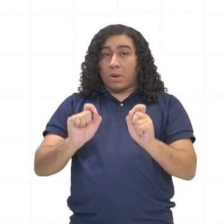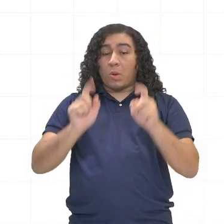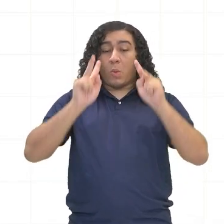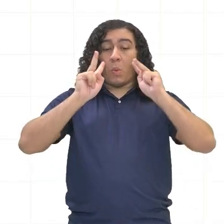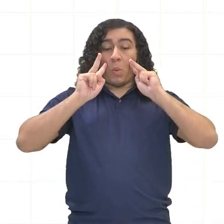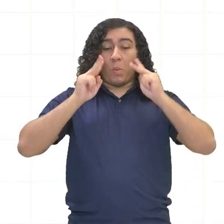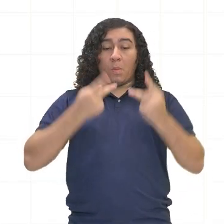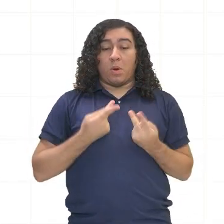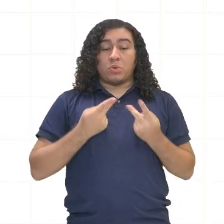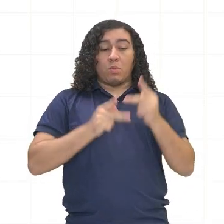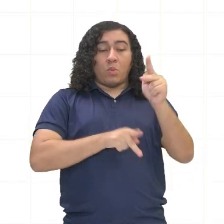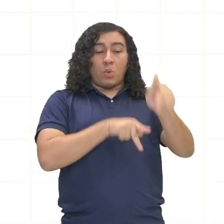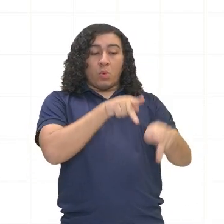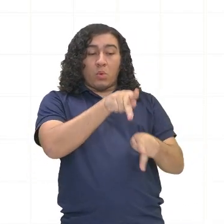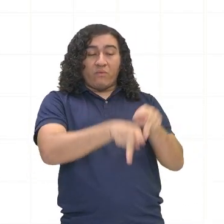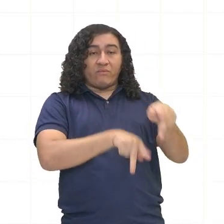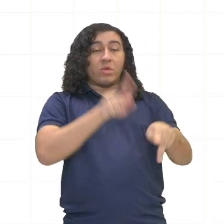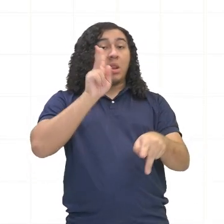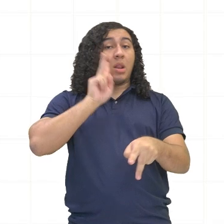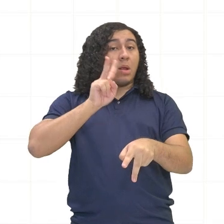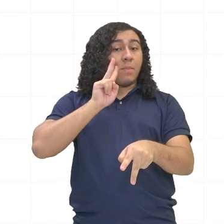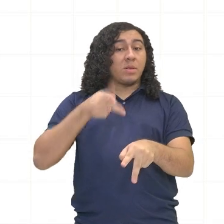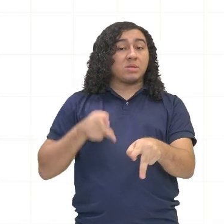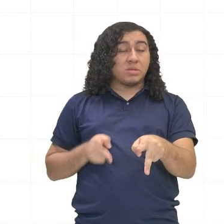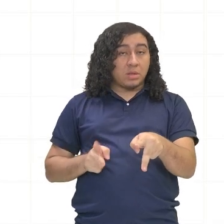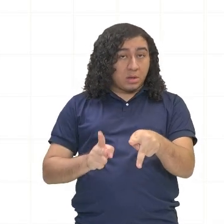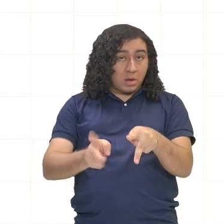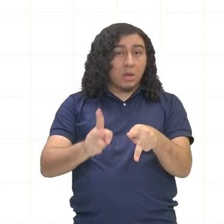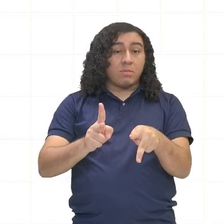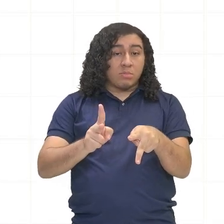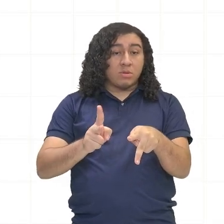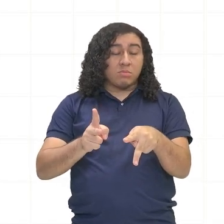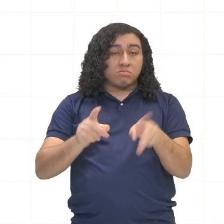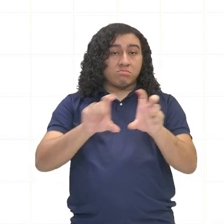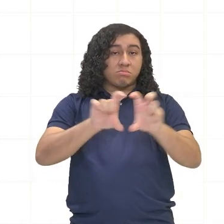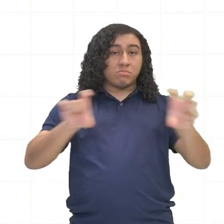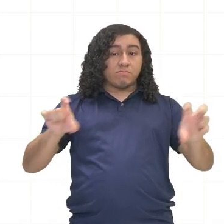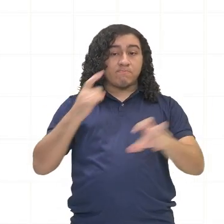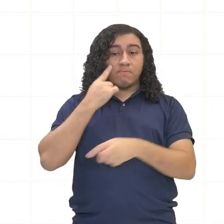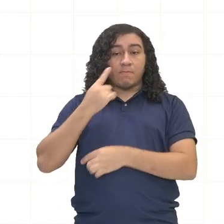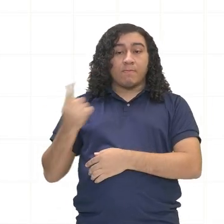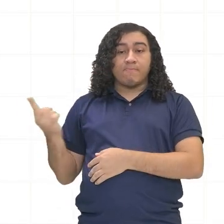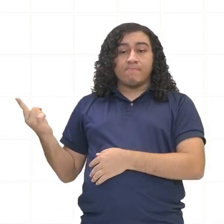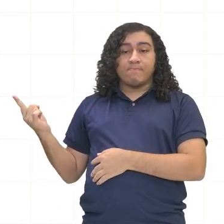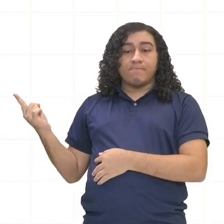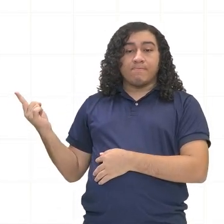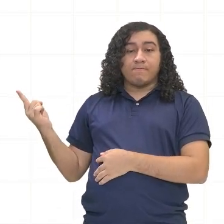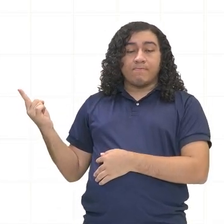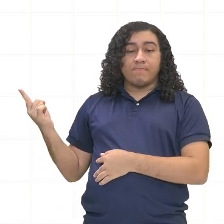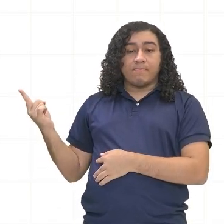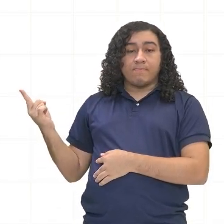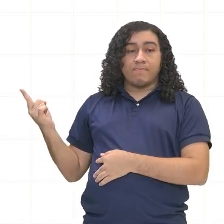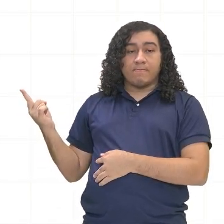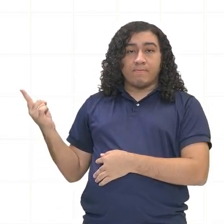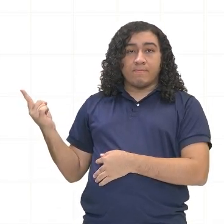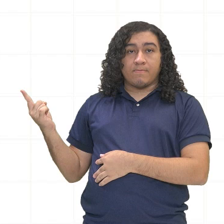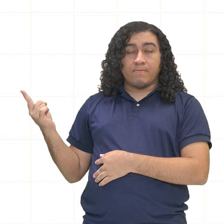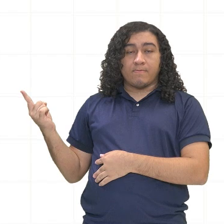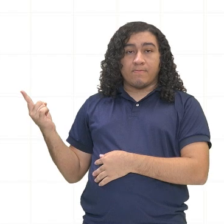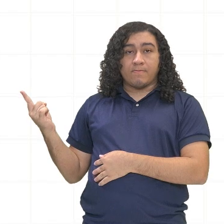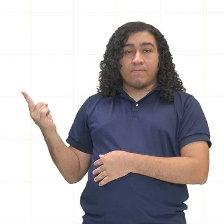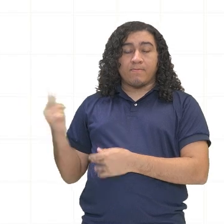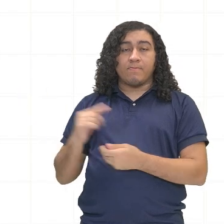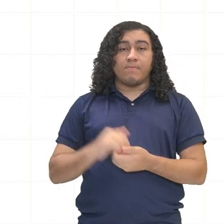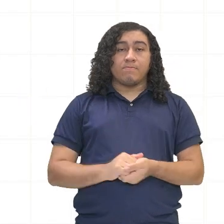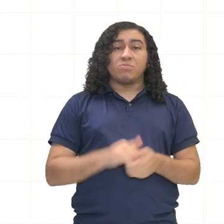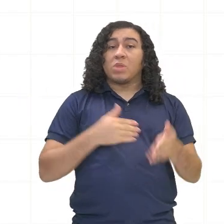lá, tá bom? Não te esquece disso. O objeto de conhecimento da história é o homem no seu tempo histórico, e não importa